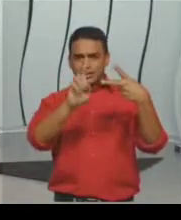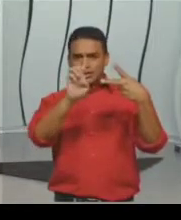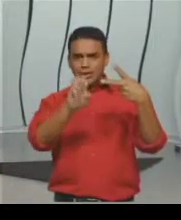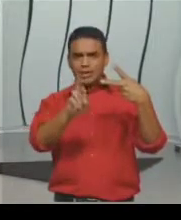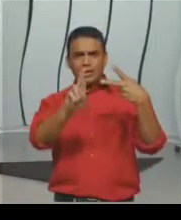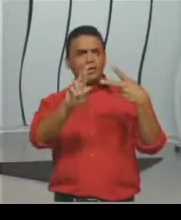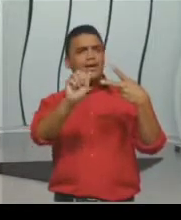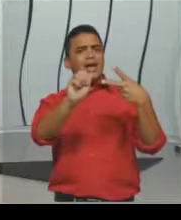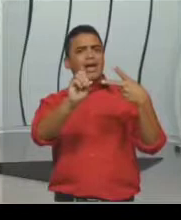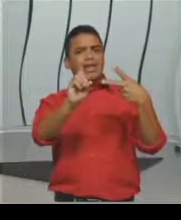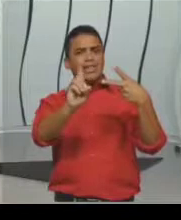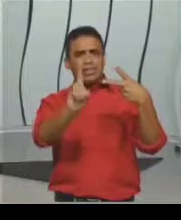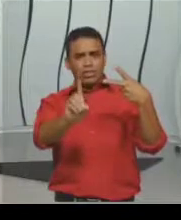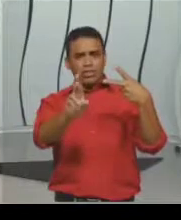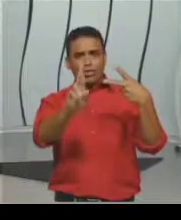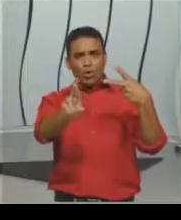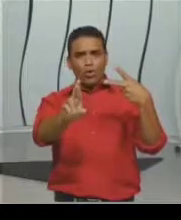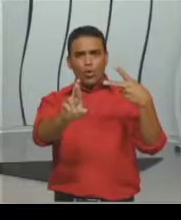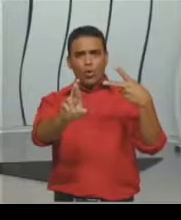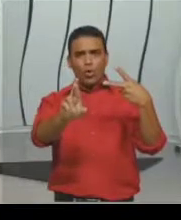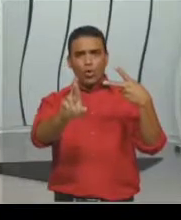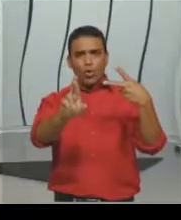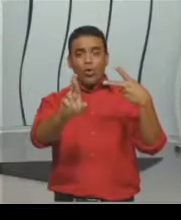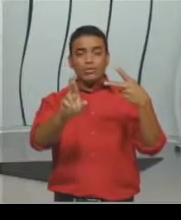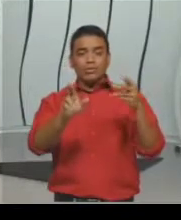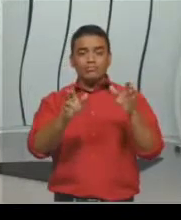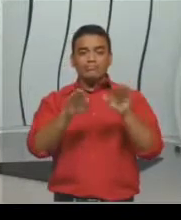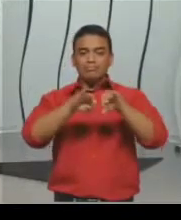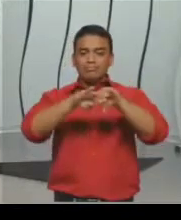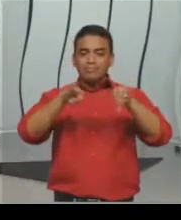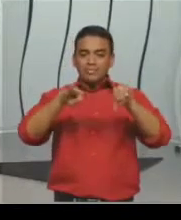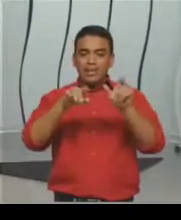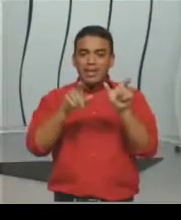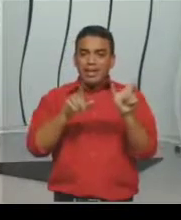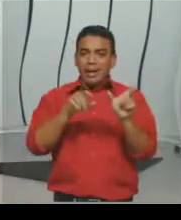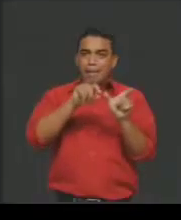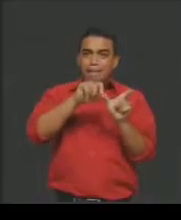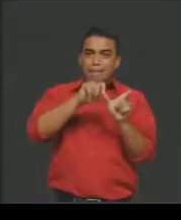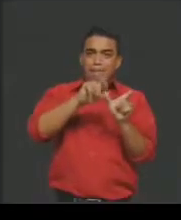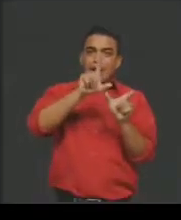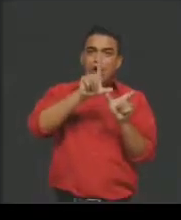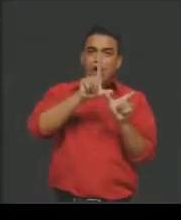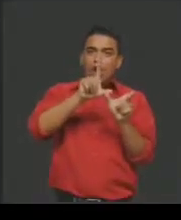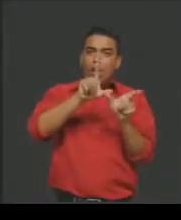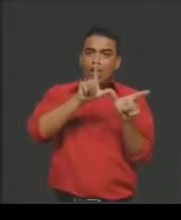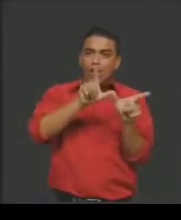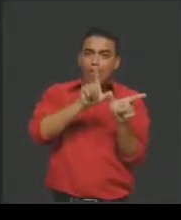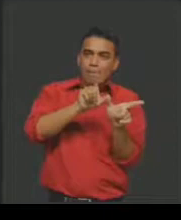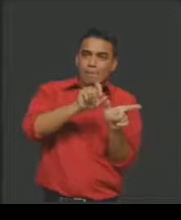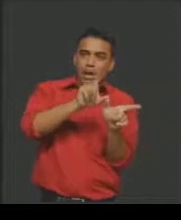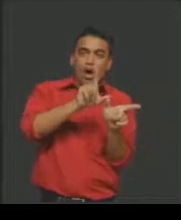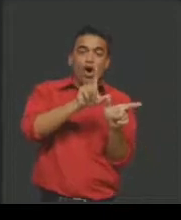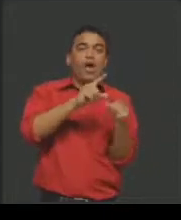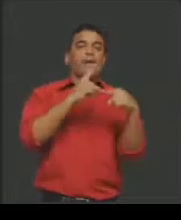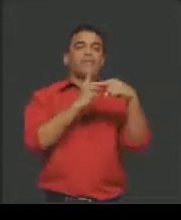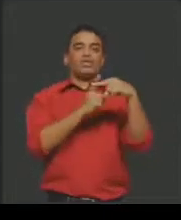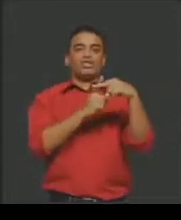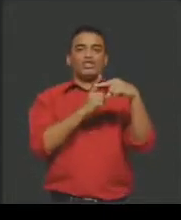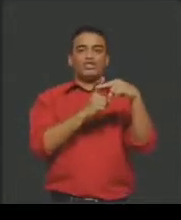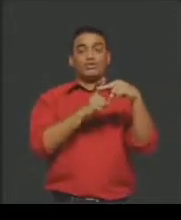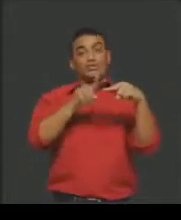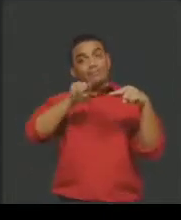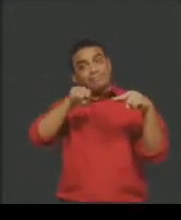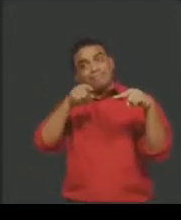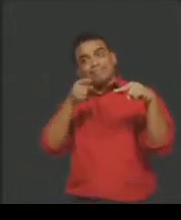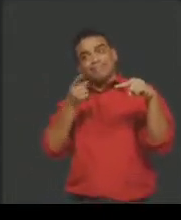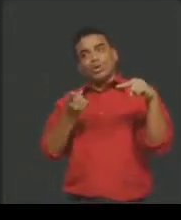do qual o lado que a barra está maior aqui, ó, é o ponto em que nós temos o polo positivo. E esse lado aqui que a